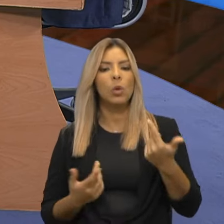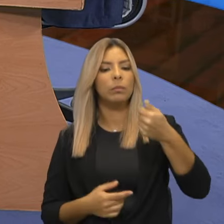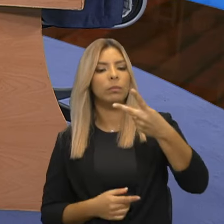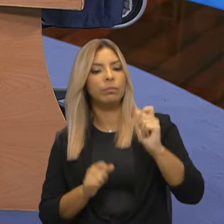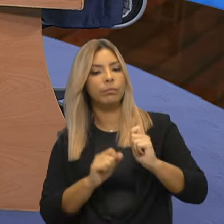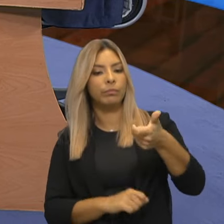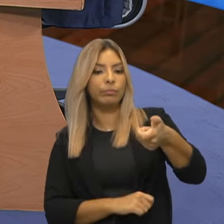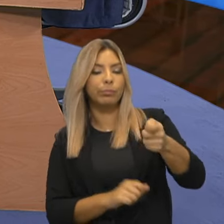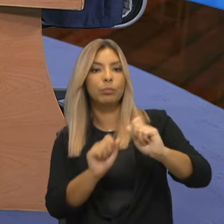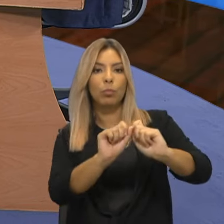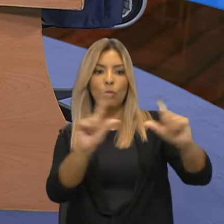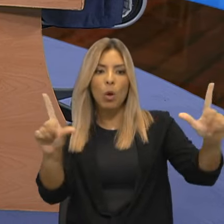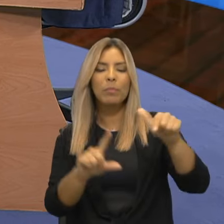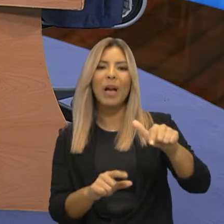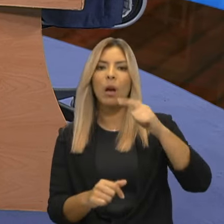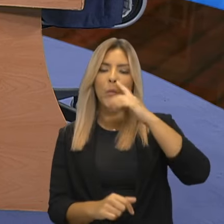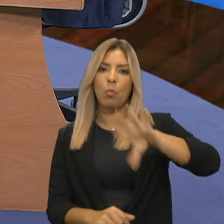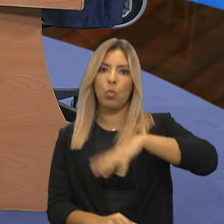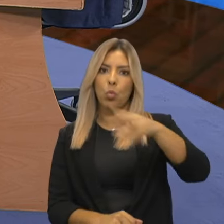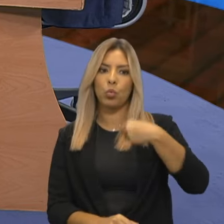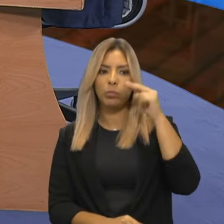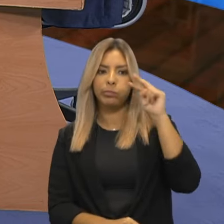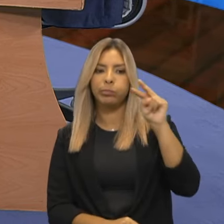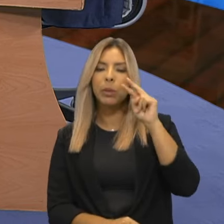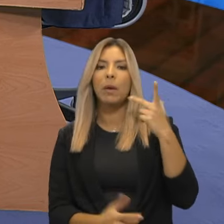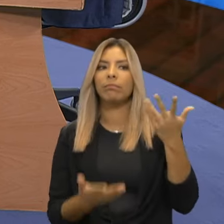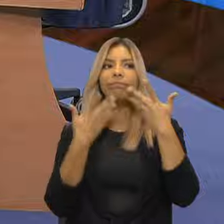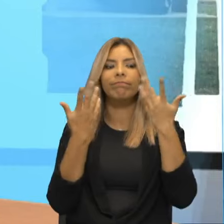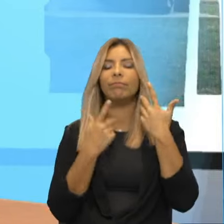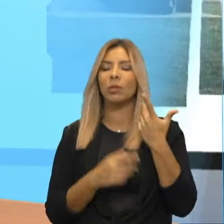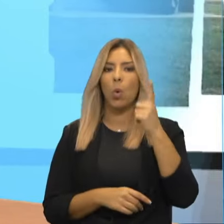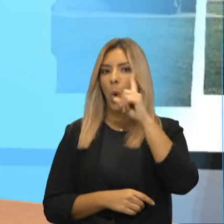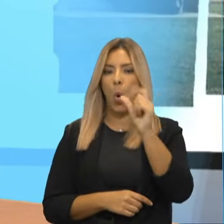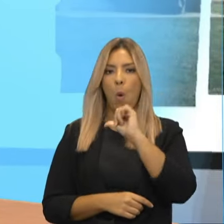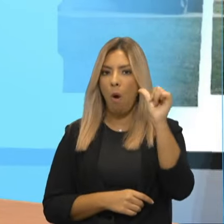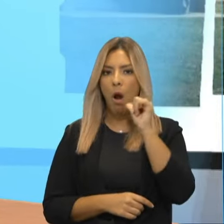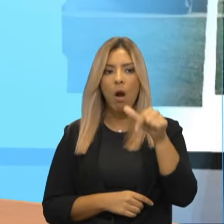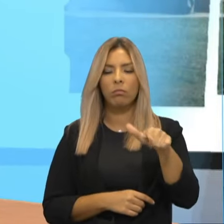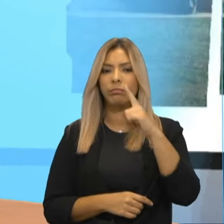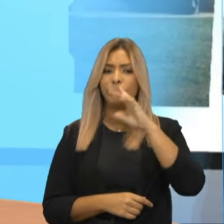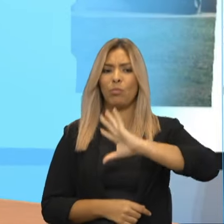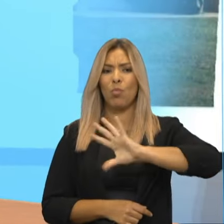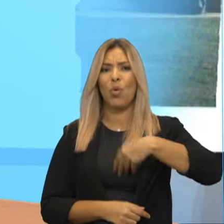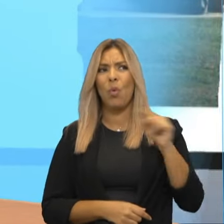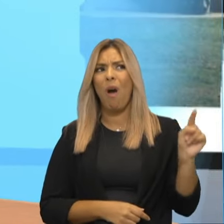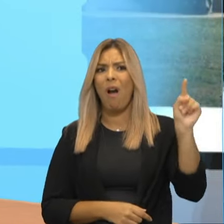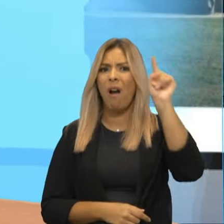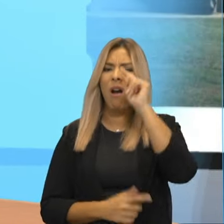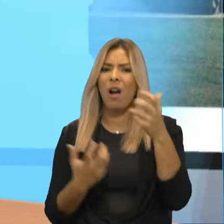cenário não é nada animador, é muito preocupante. Temos cenários de guerra em